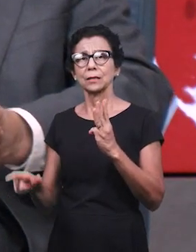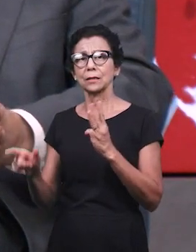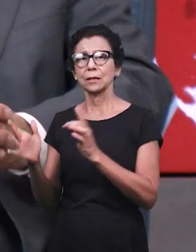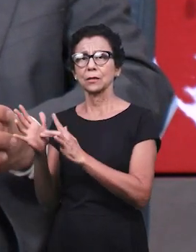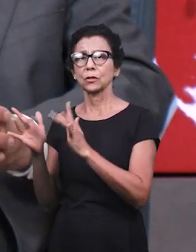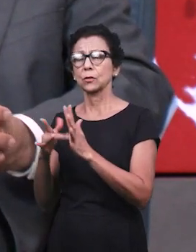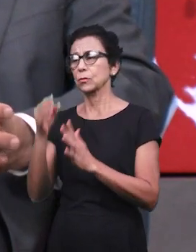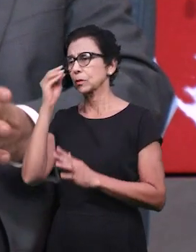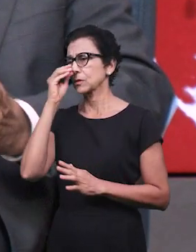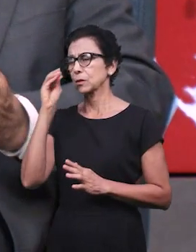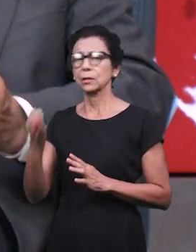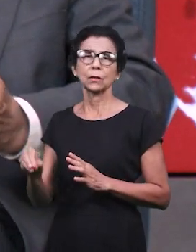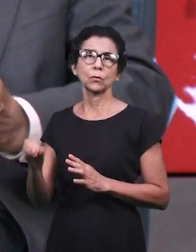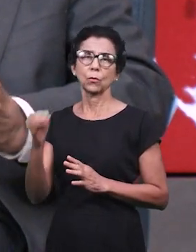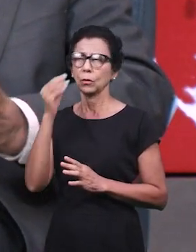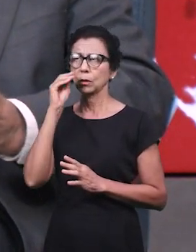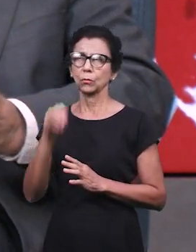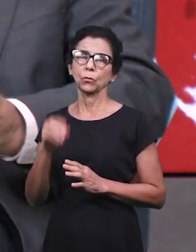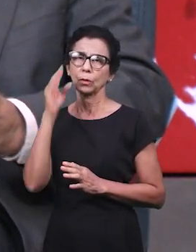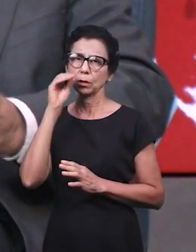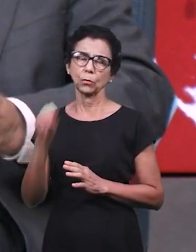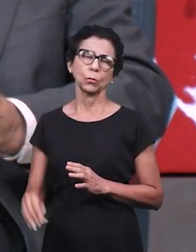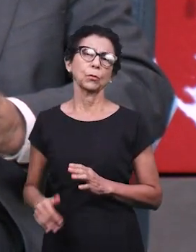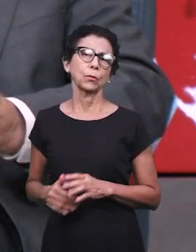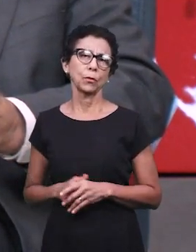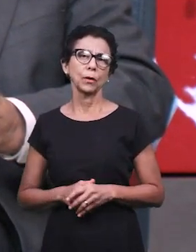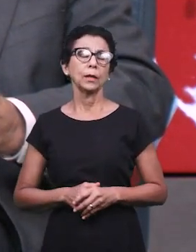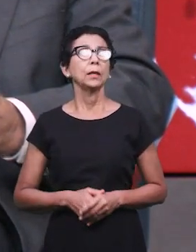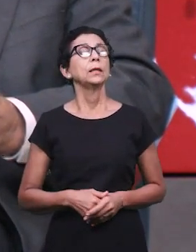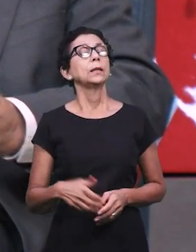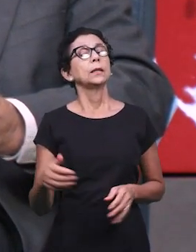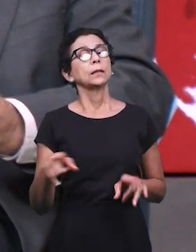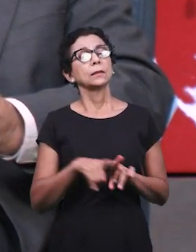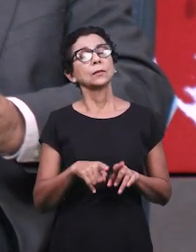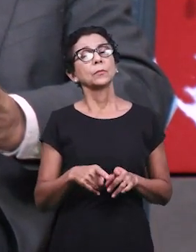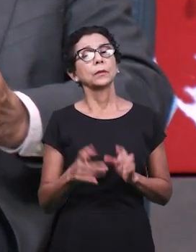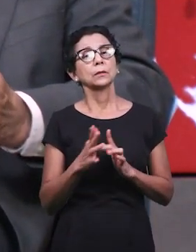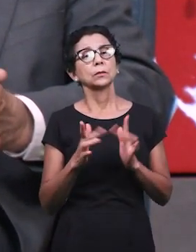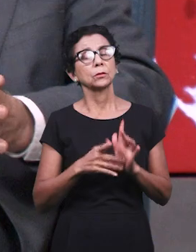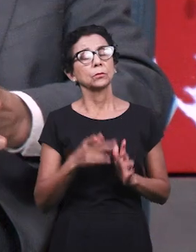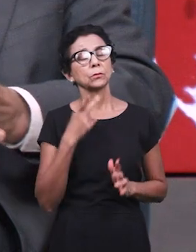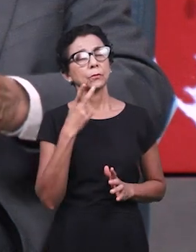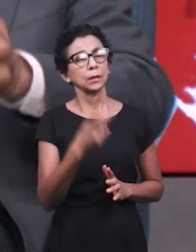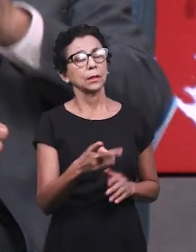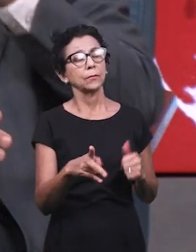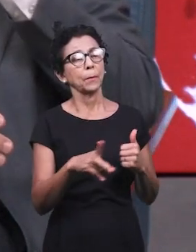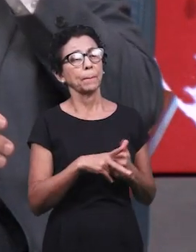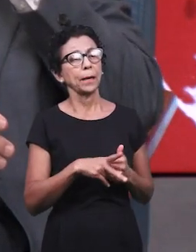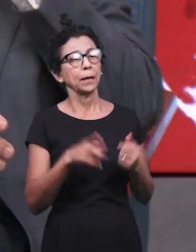responder 3 vezes, e Jesus sempre dizia, apacenta as minhas ovelhas, apacenta as minhas ovelhas.